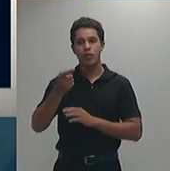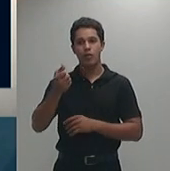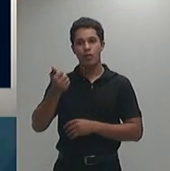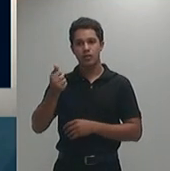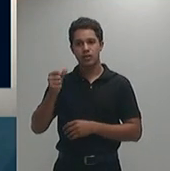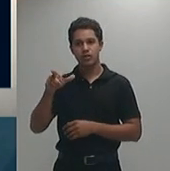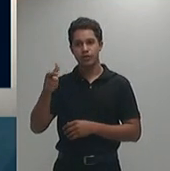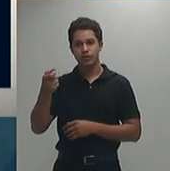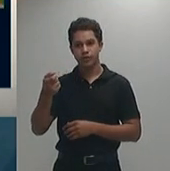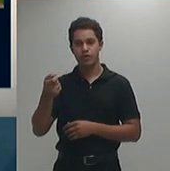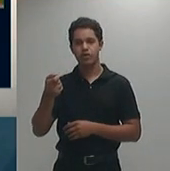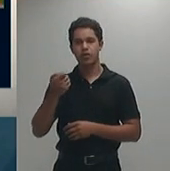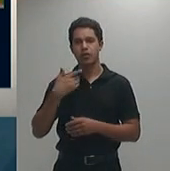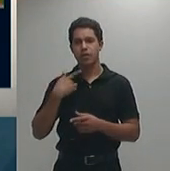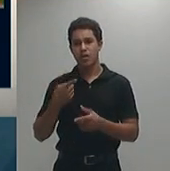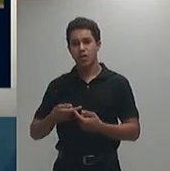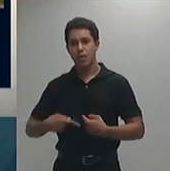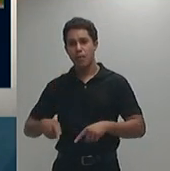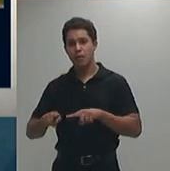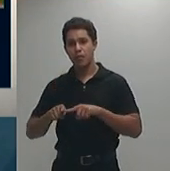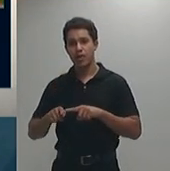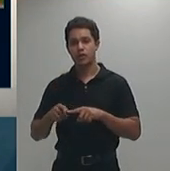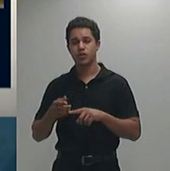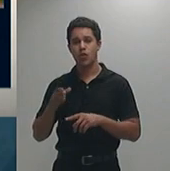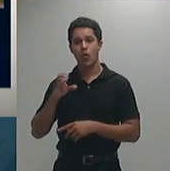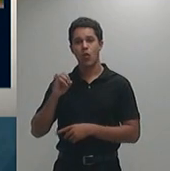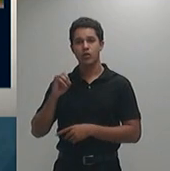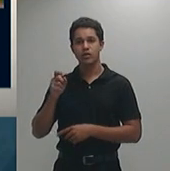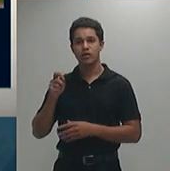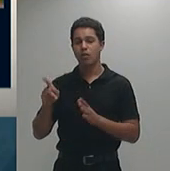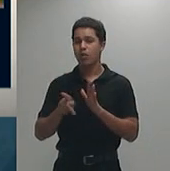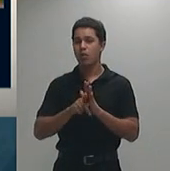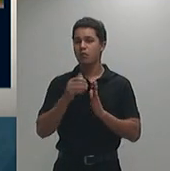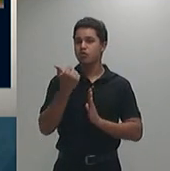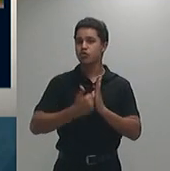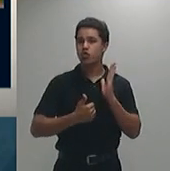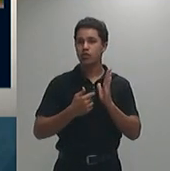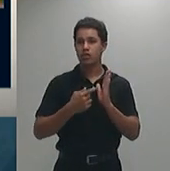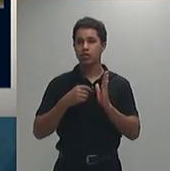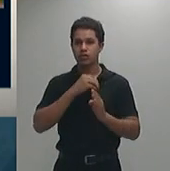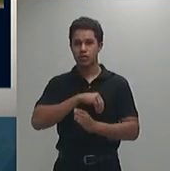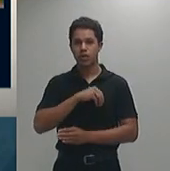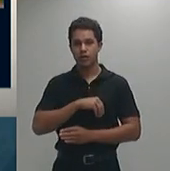empréstimos consignados ficção mistério e repetitiva